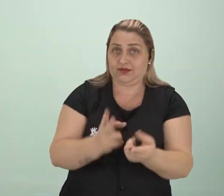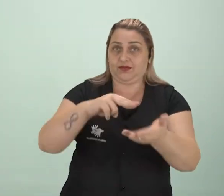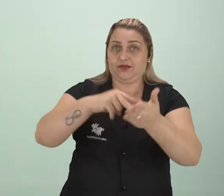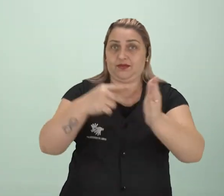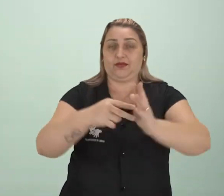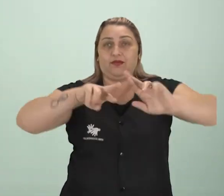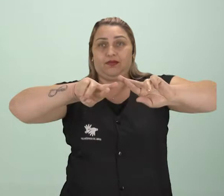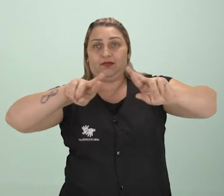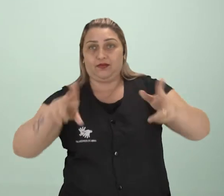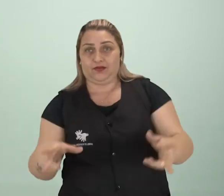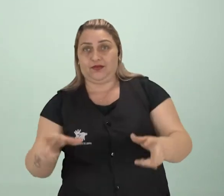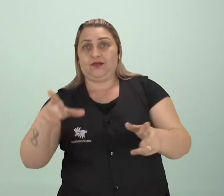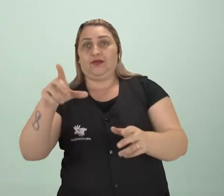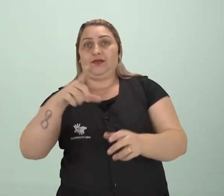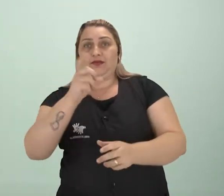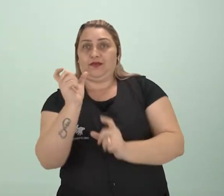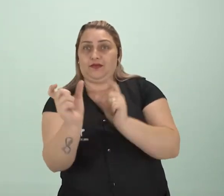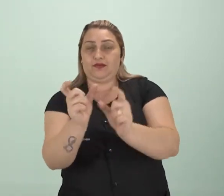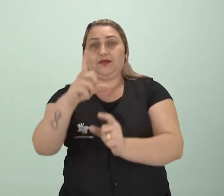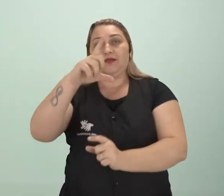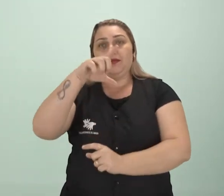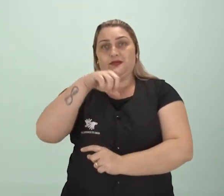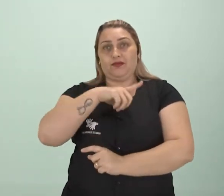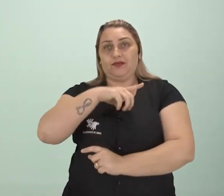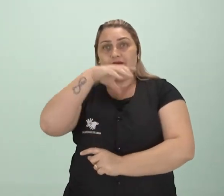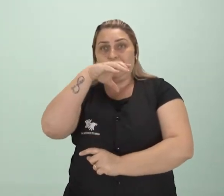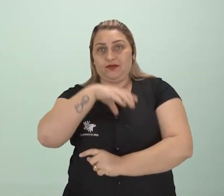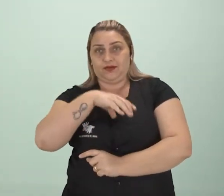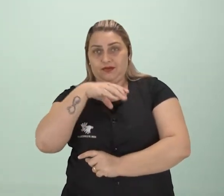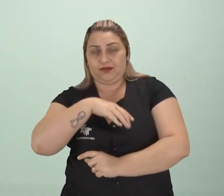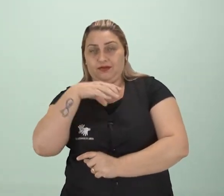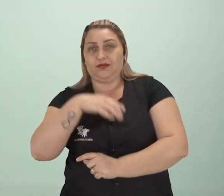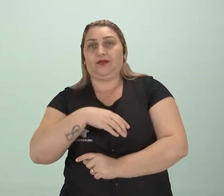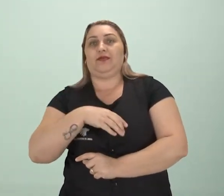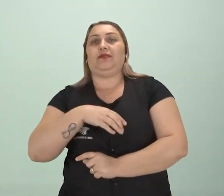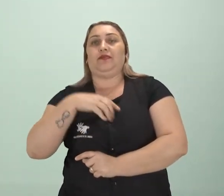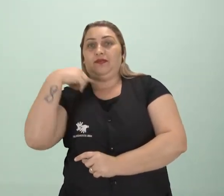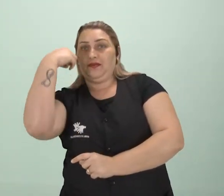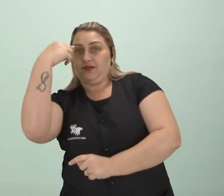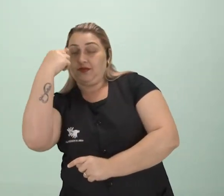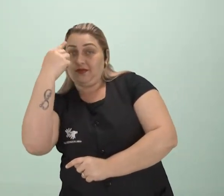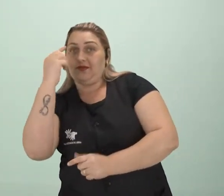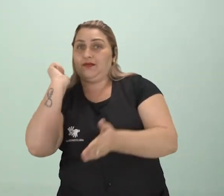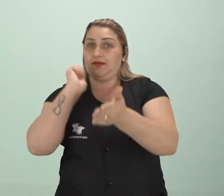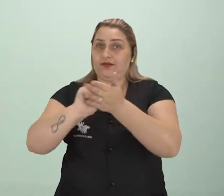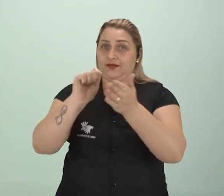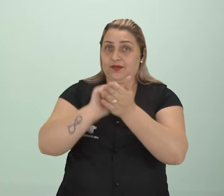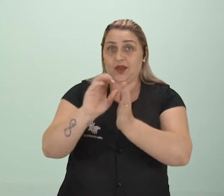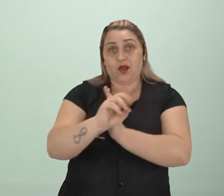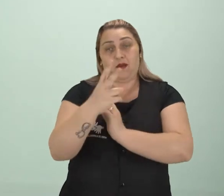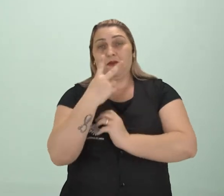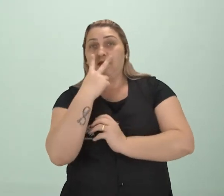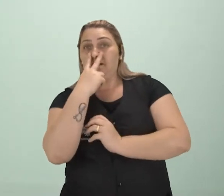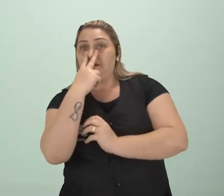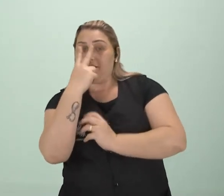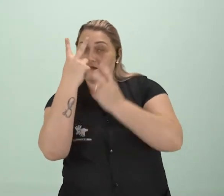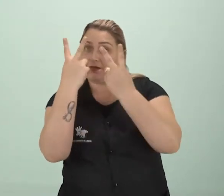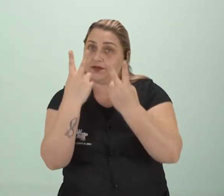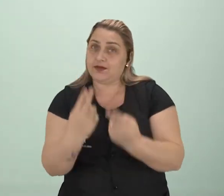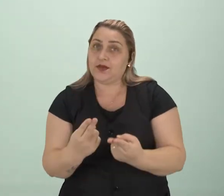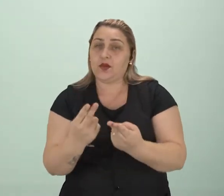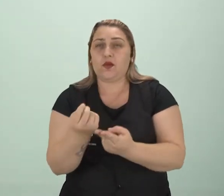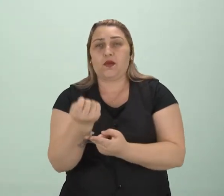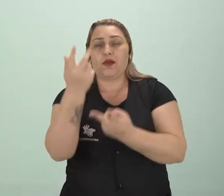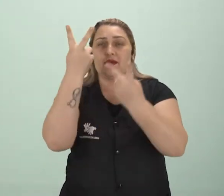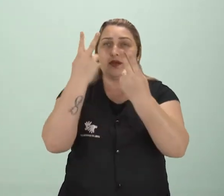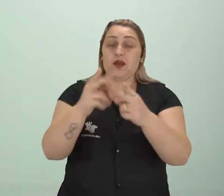que existem no português e no espanhol, que se parecem ou que se escrevem de maneira igual ou quase